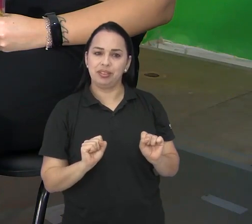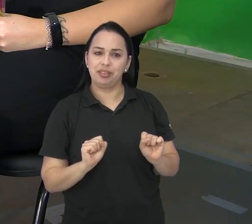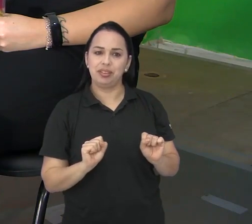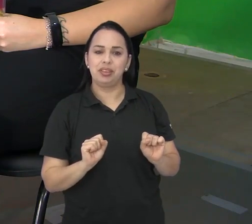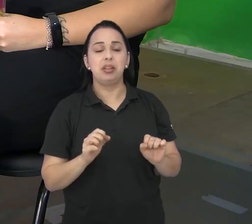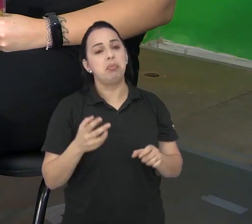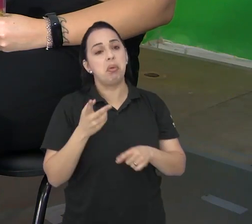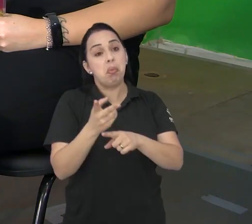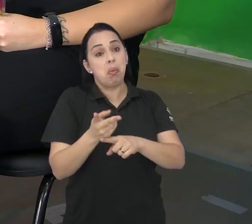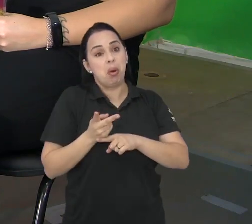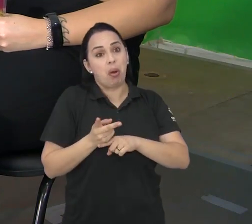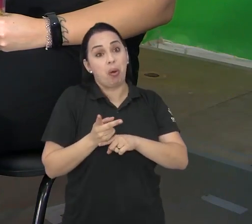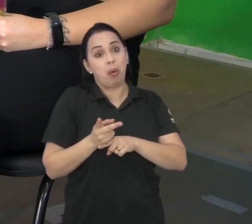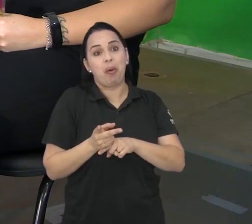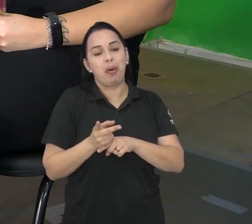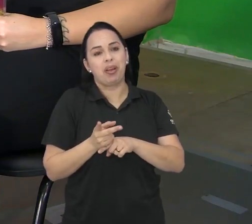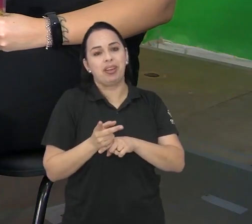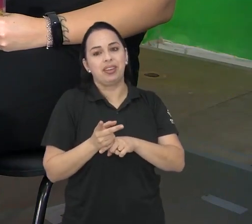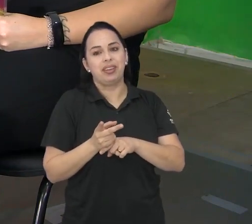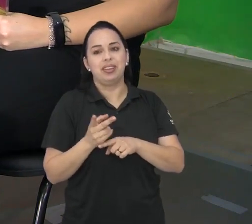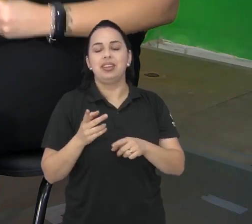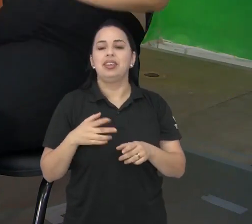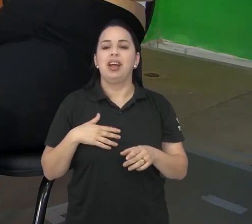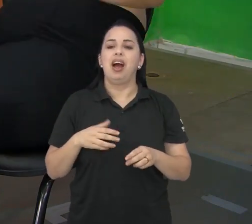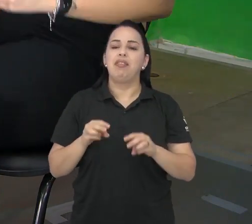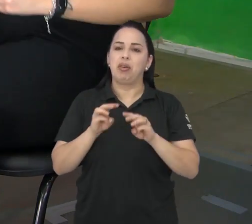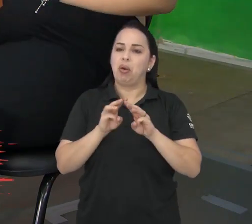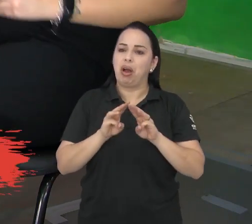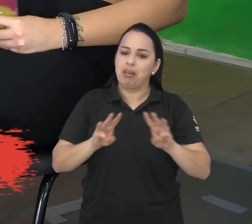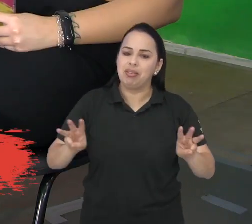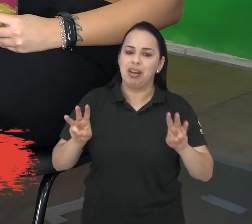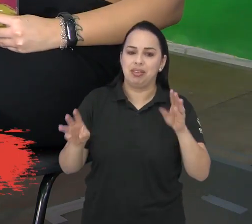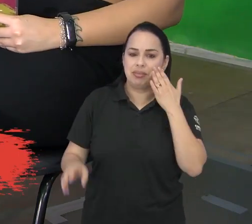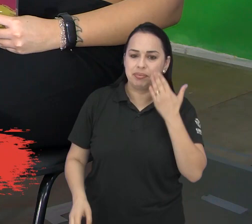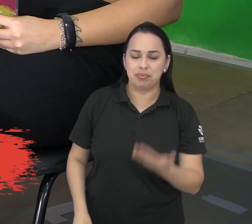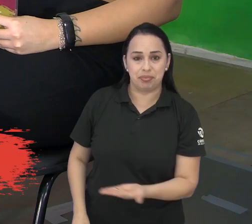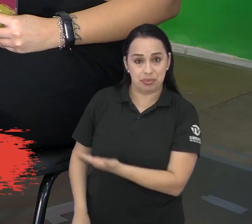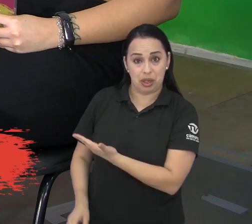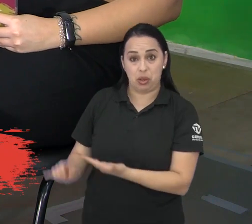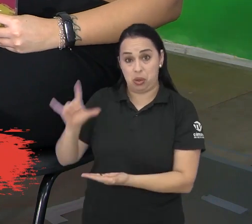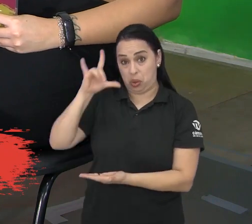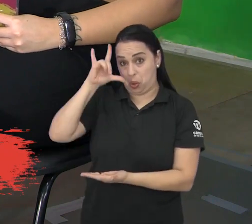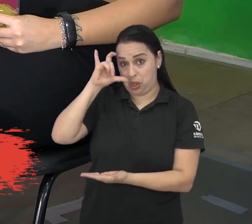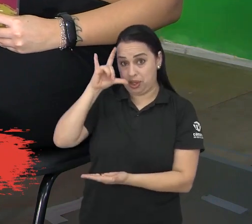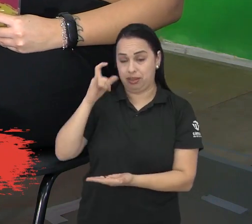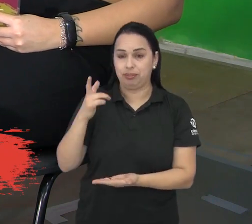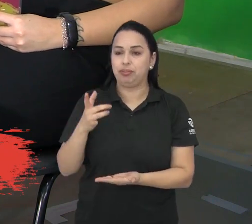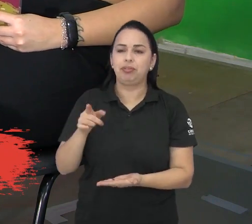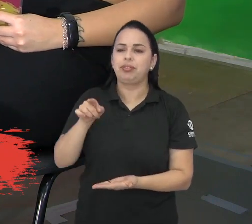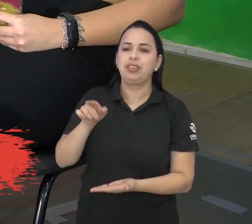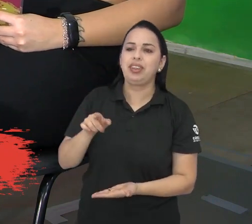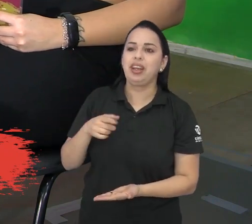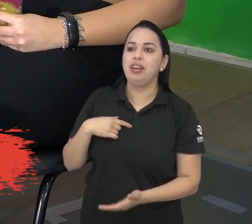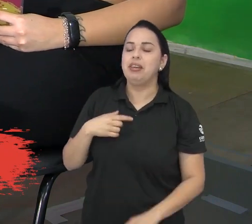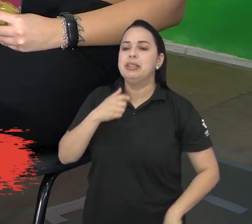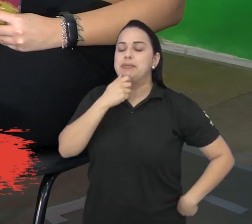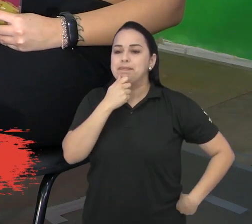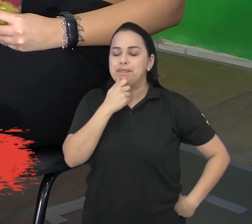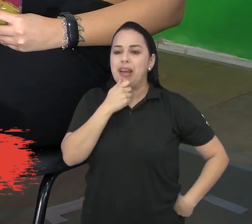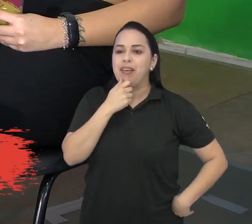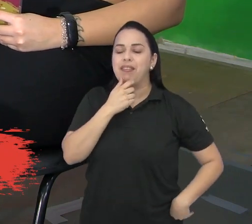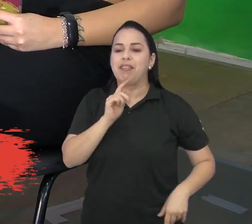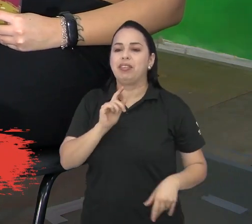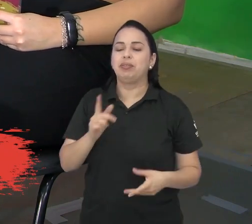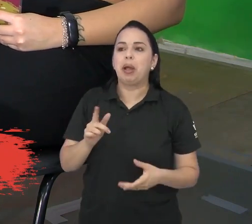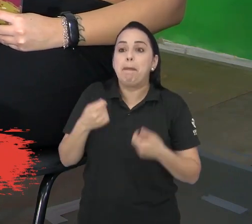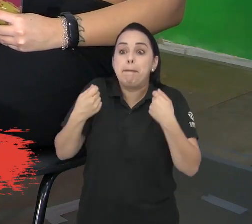só me procurar. E aí... Não, a gente vai colocar os endereços aqui e o pessoal vai procurar. O que fez você falar, meu, eu preciso